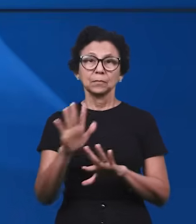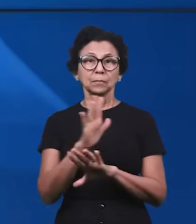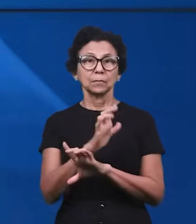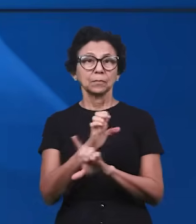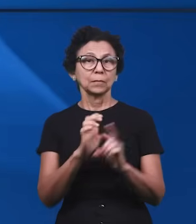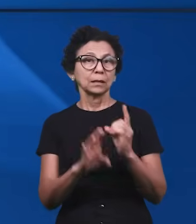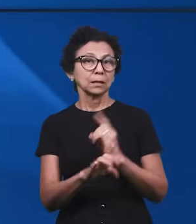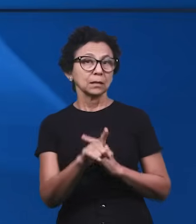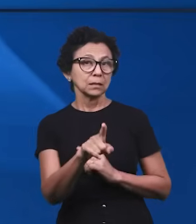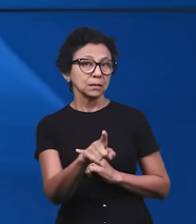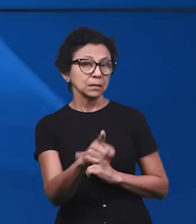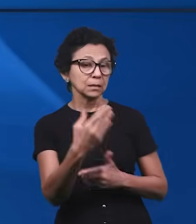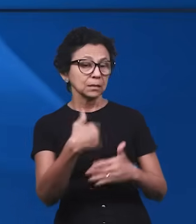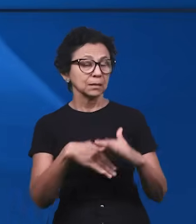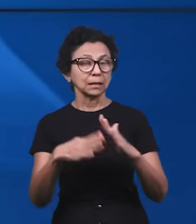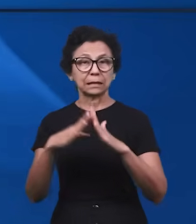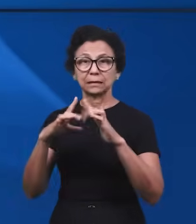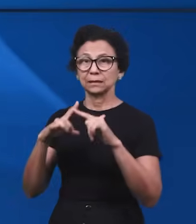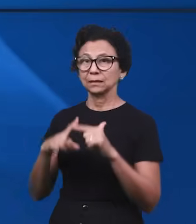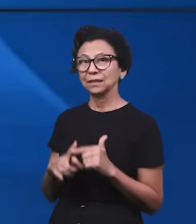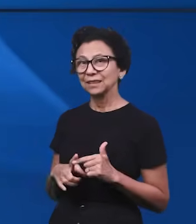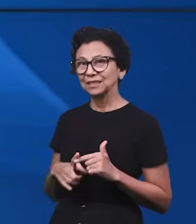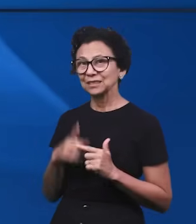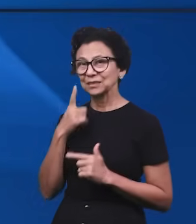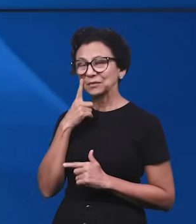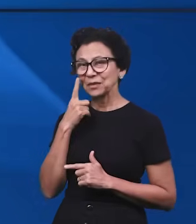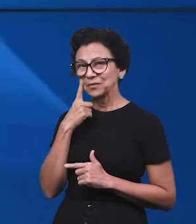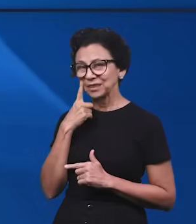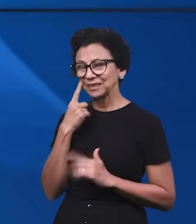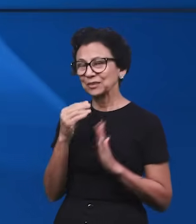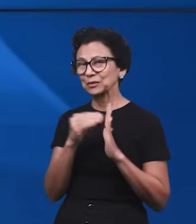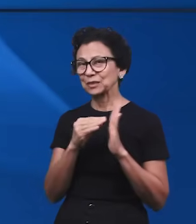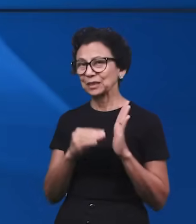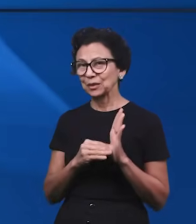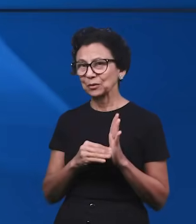Bíblica Dominical. Se você estiver na igreja, você começa a assistir